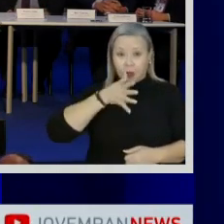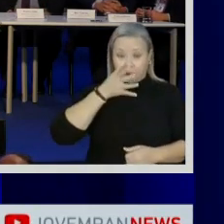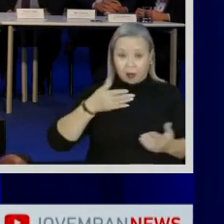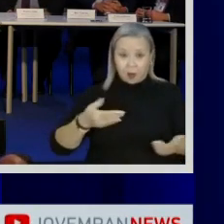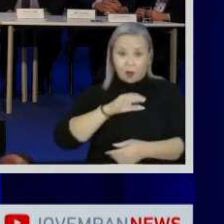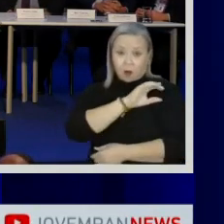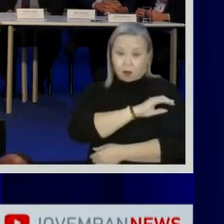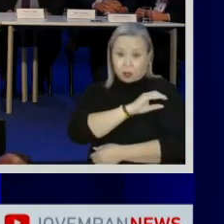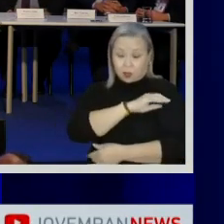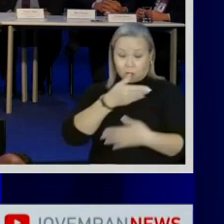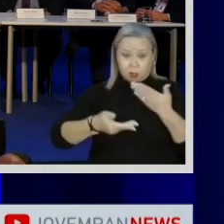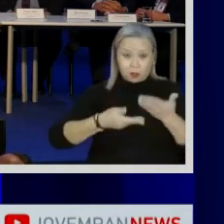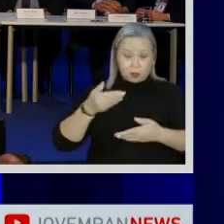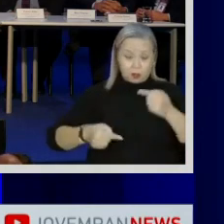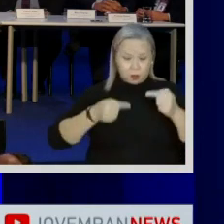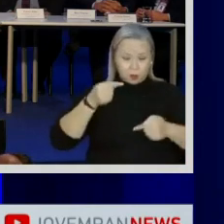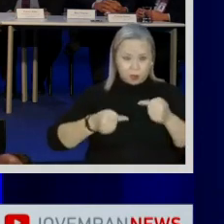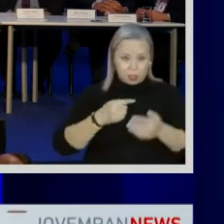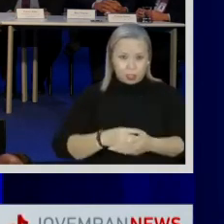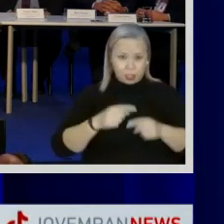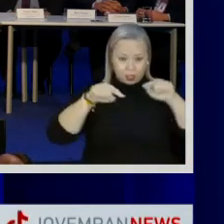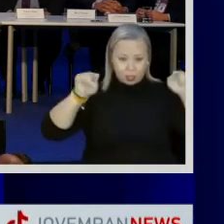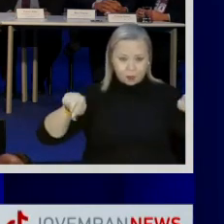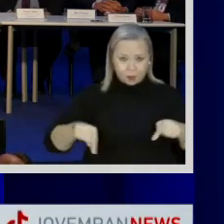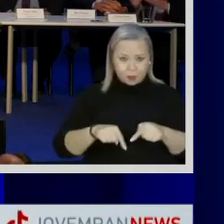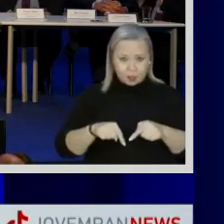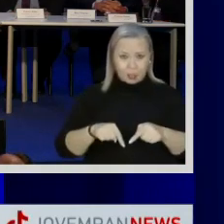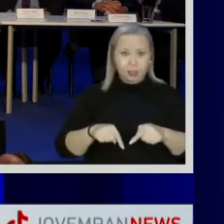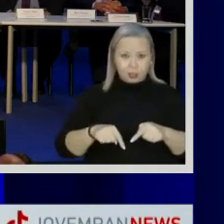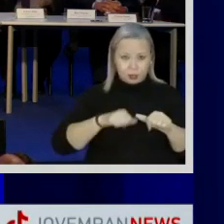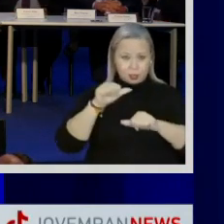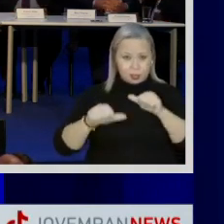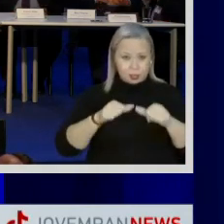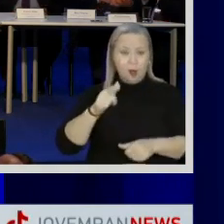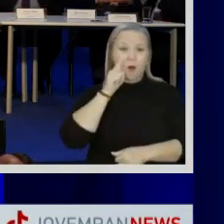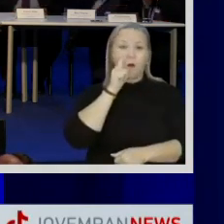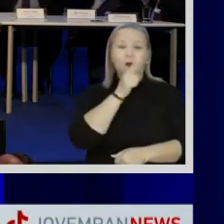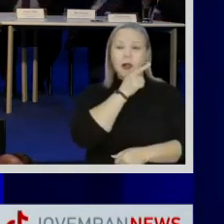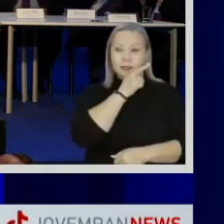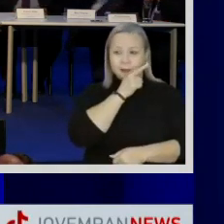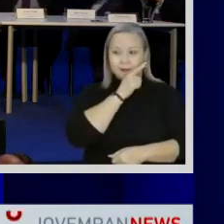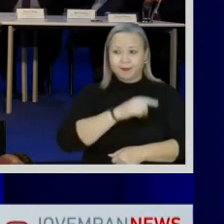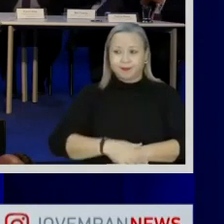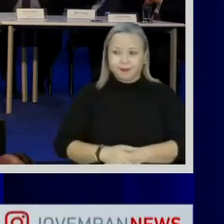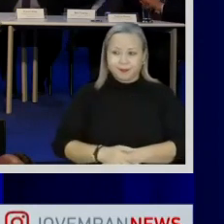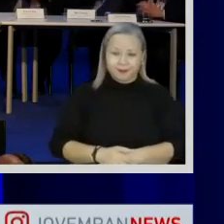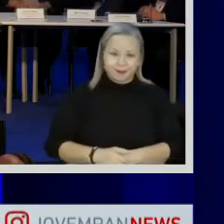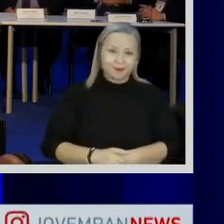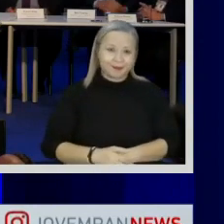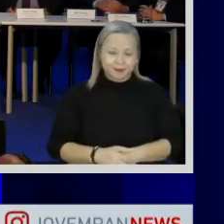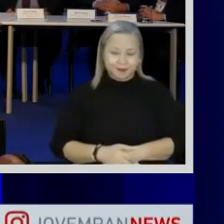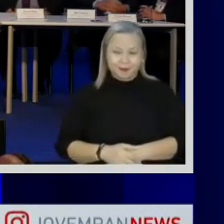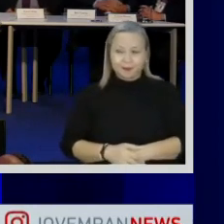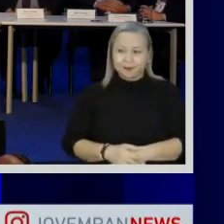sentir na pele. Esse governo está assumindo a narrativa de que ele vai trazer a democracia, de que agora é que são tempos